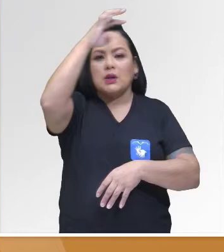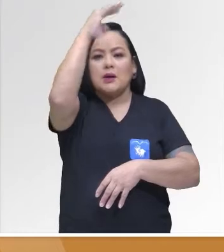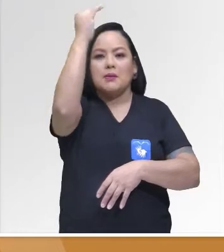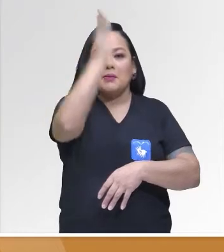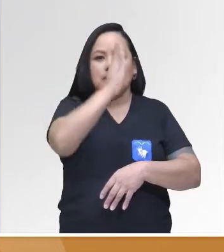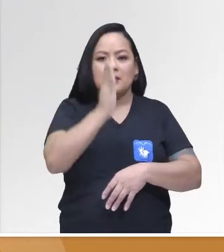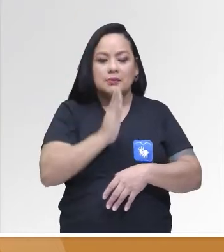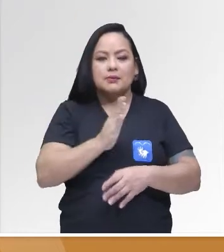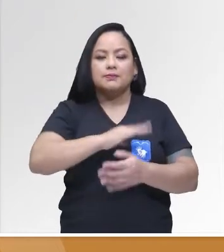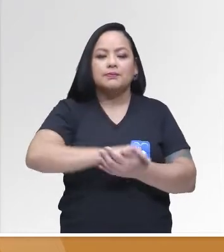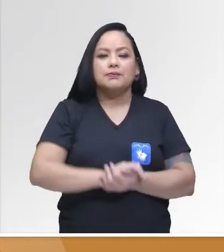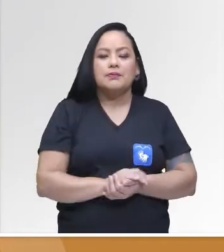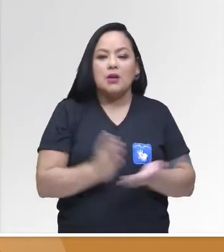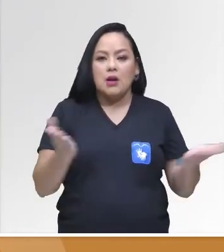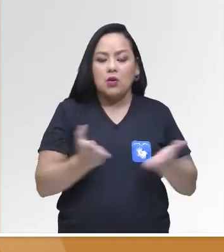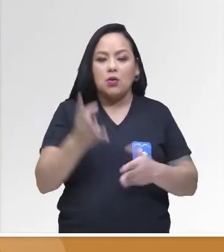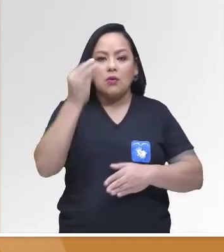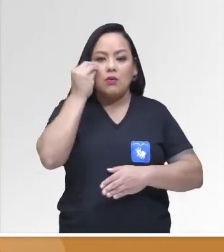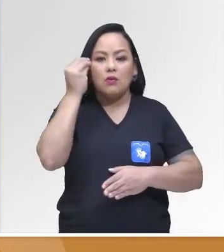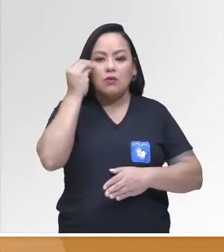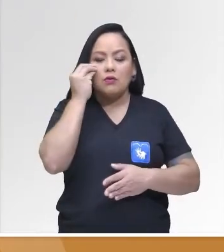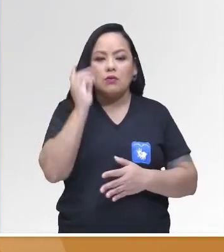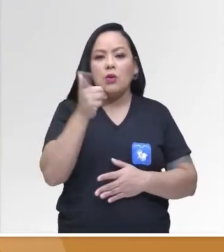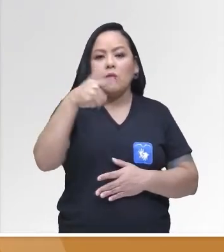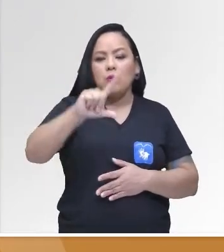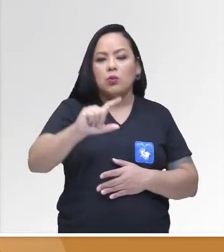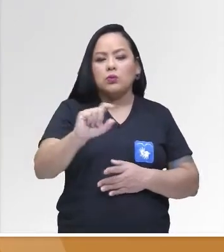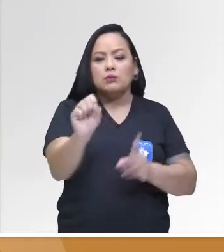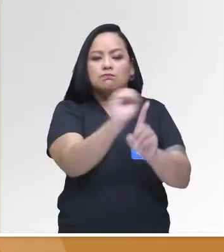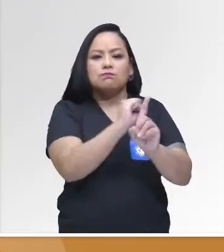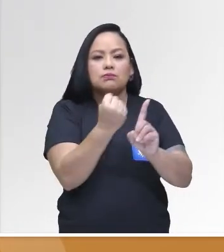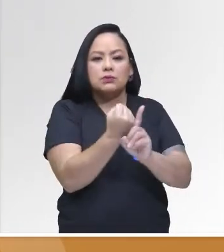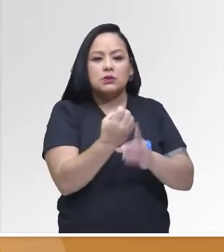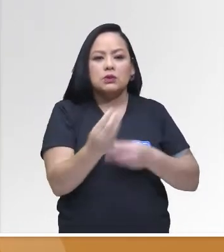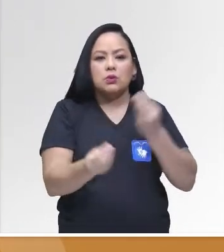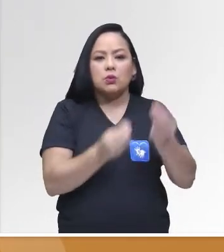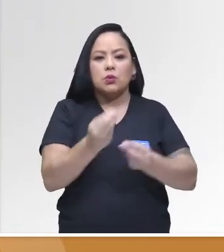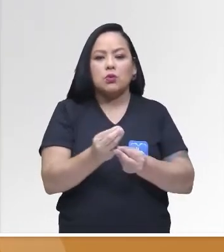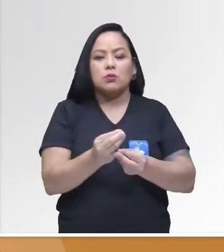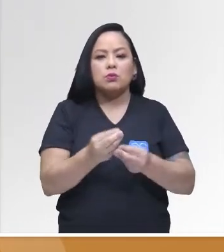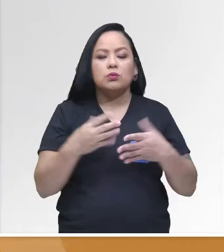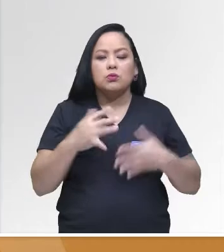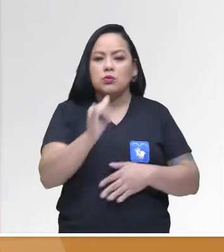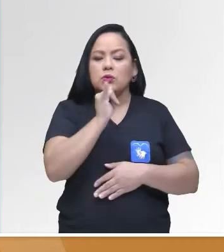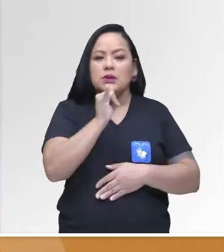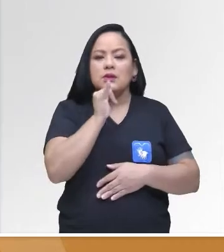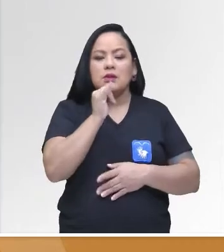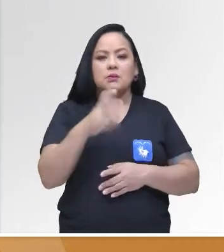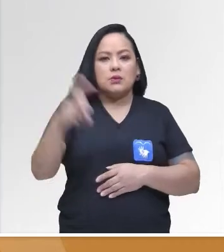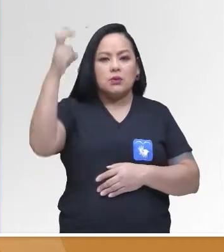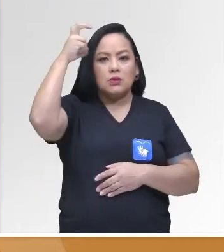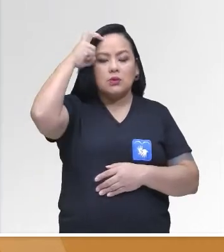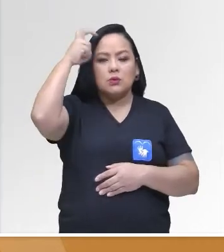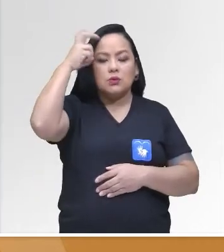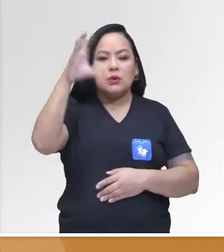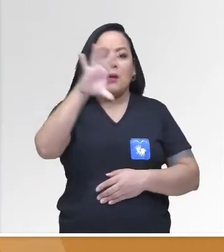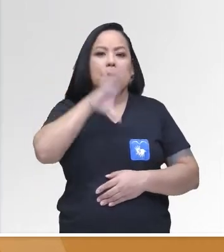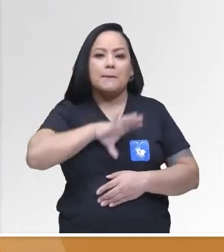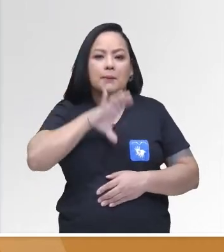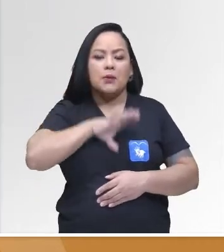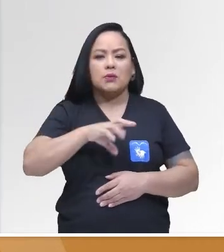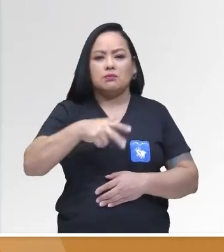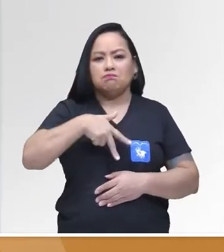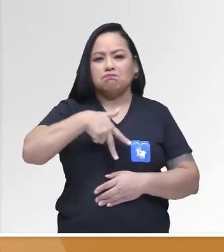brasileira. Vamos agora ver em outra sociedade, como no caso da cultura portuguesa.